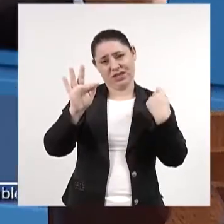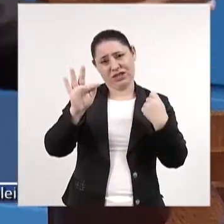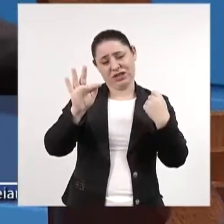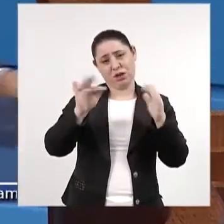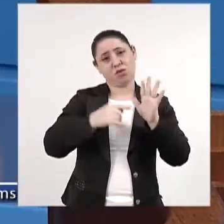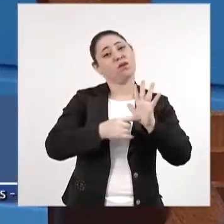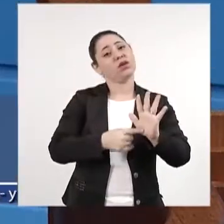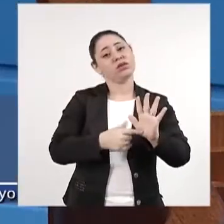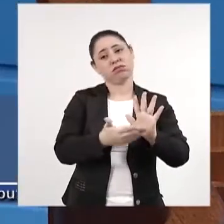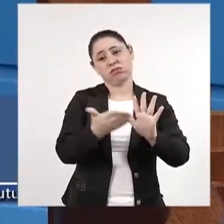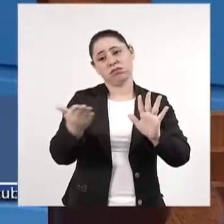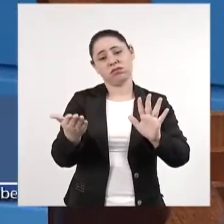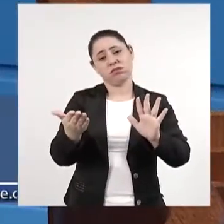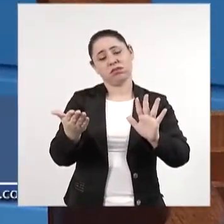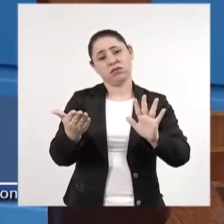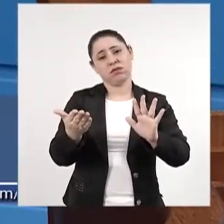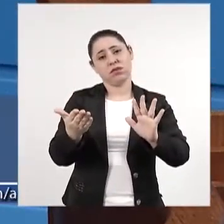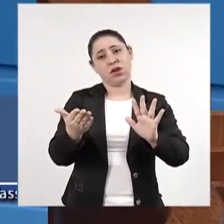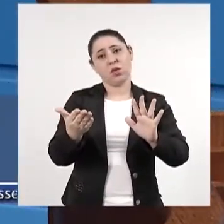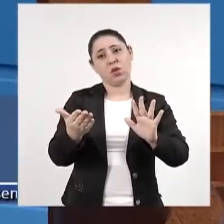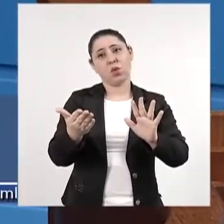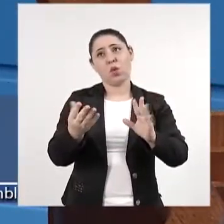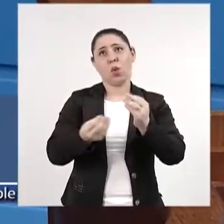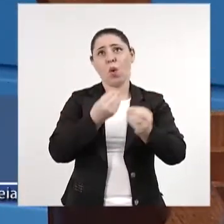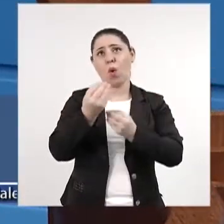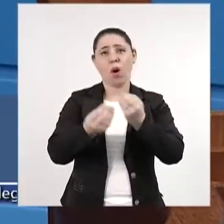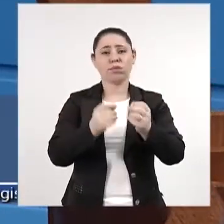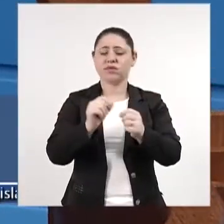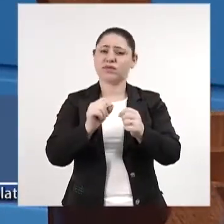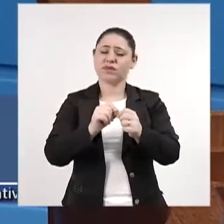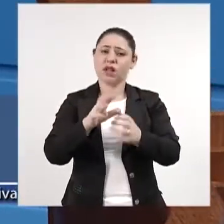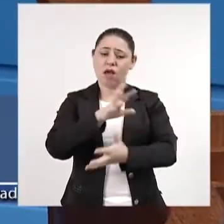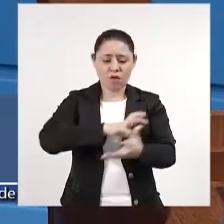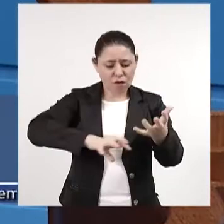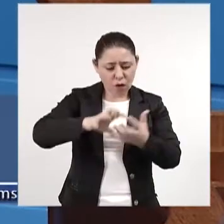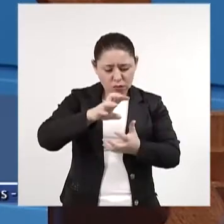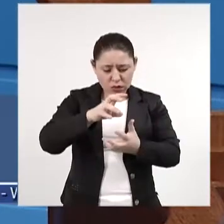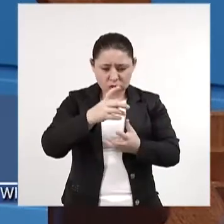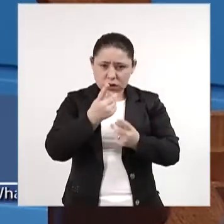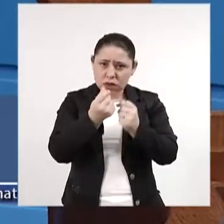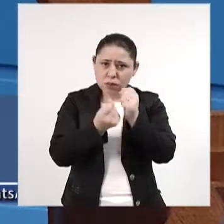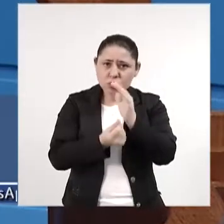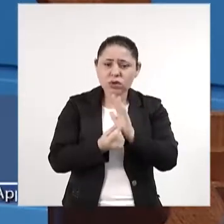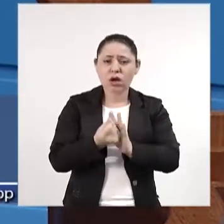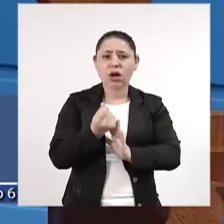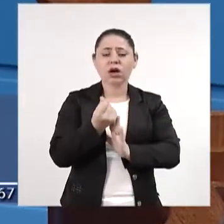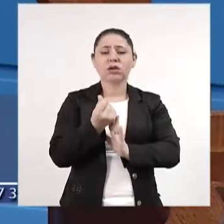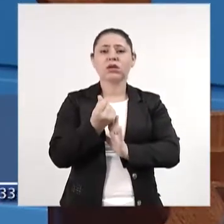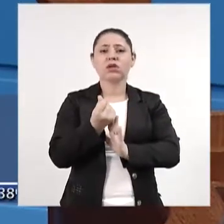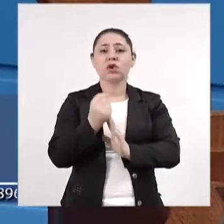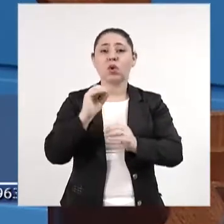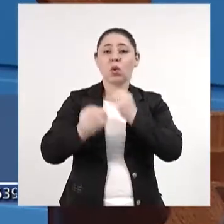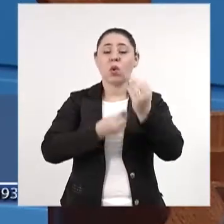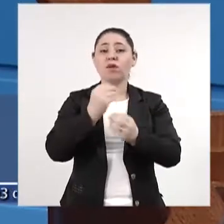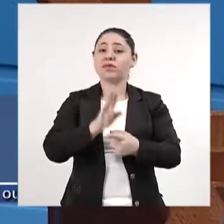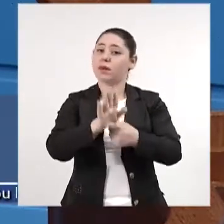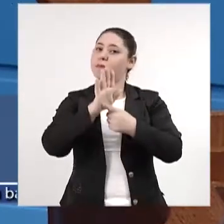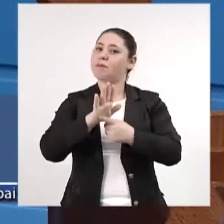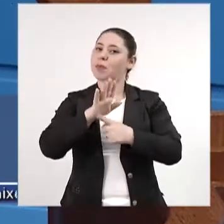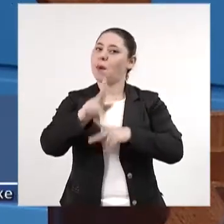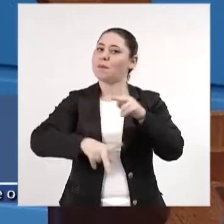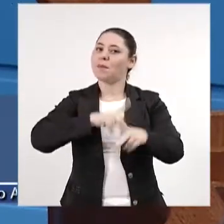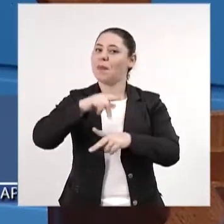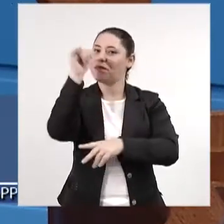permitir uma parte para você, essa forma mágica, como que ele vai fazer a reforma tributária, e ela vai ser benéfica para o povo brasileiro,